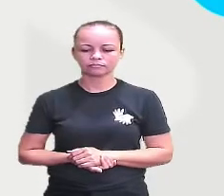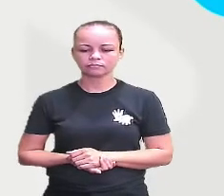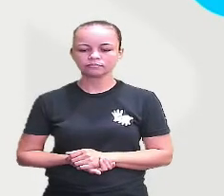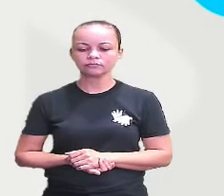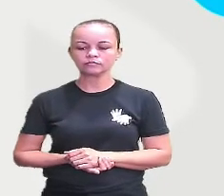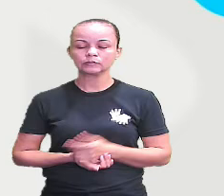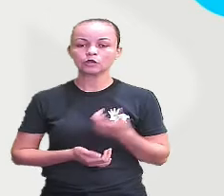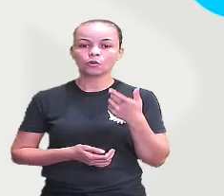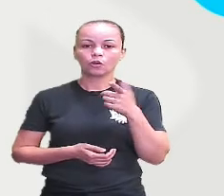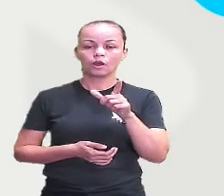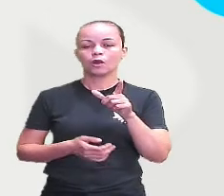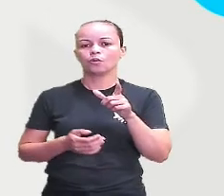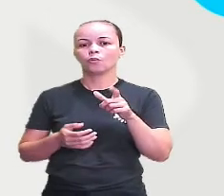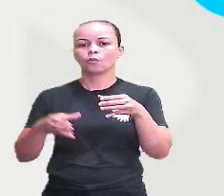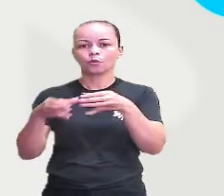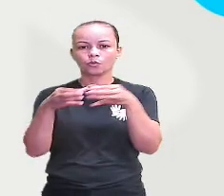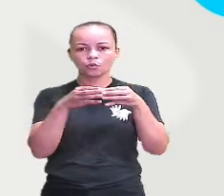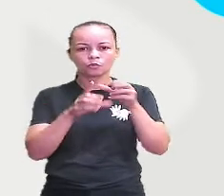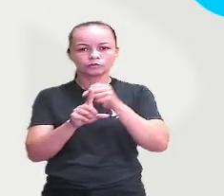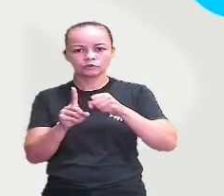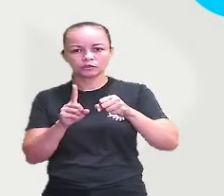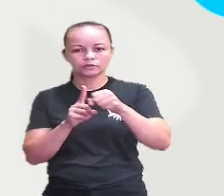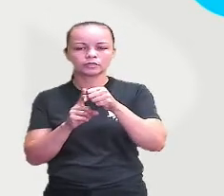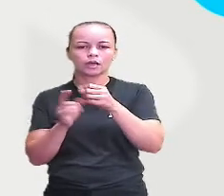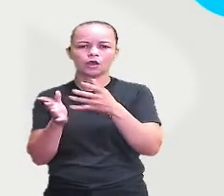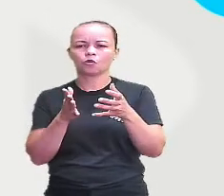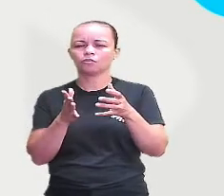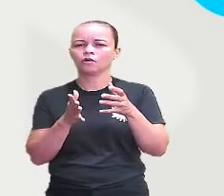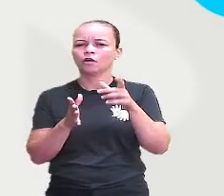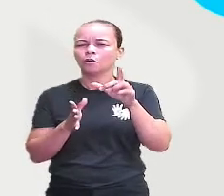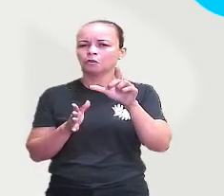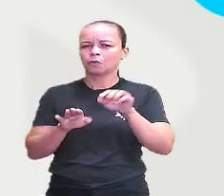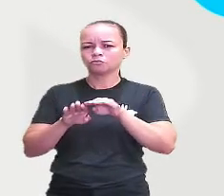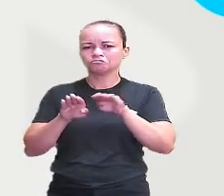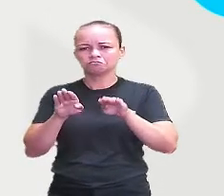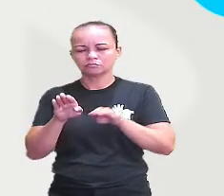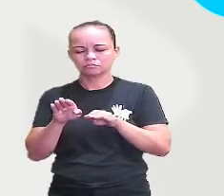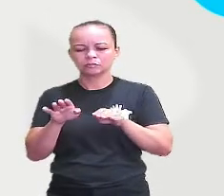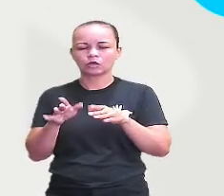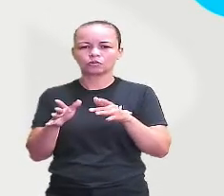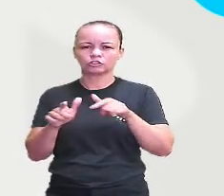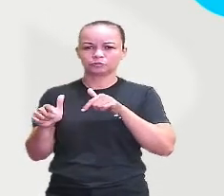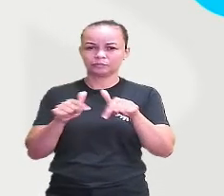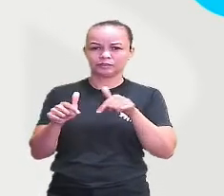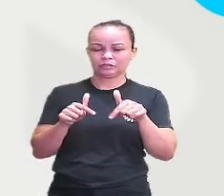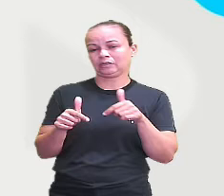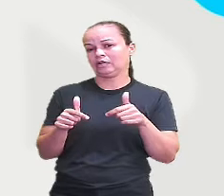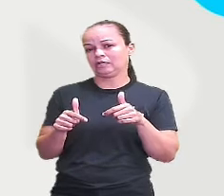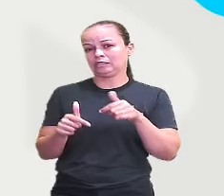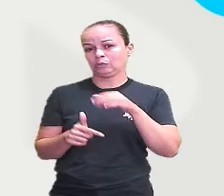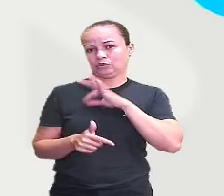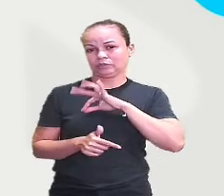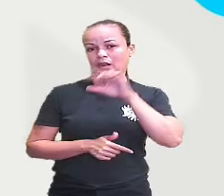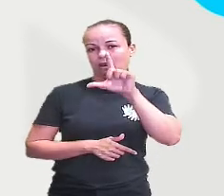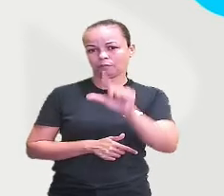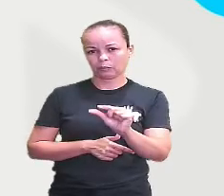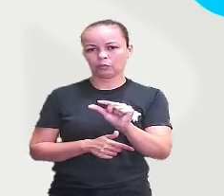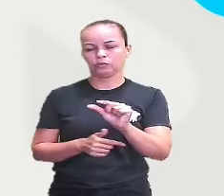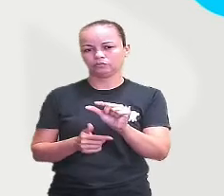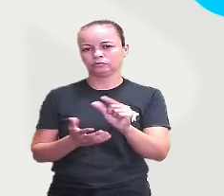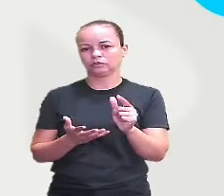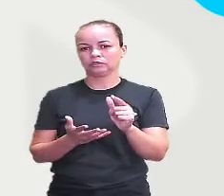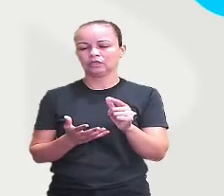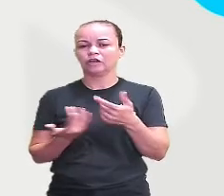grupos sociais menos abastados, geralmente os trabalhadores mais mal remunerados,